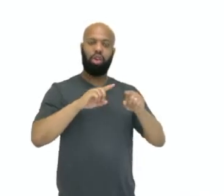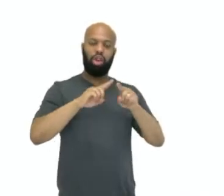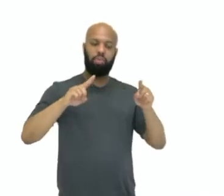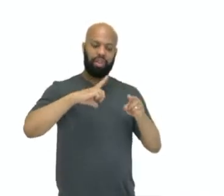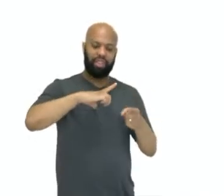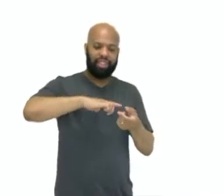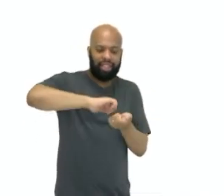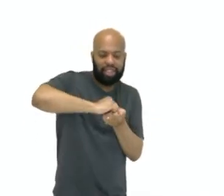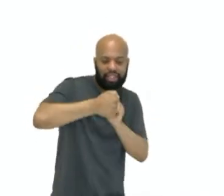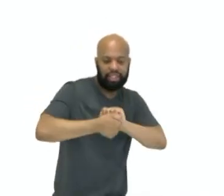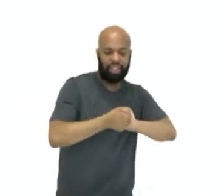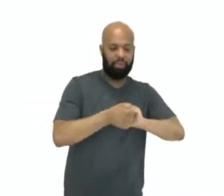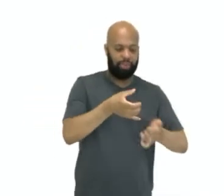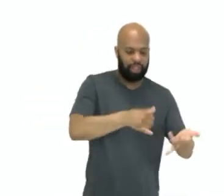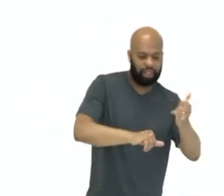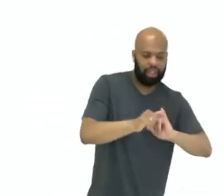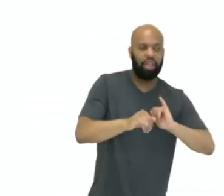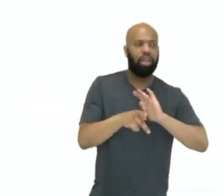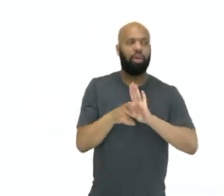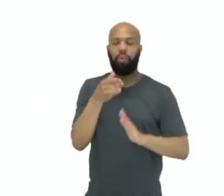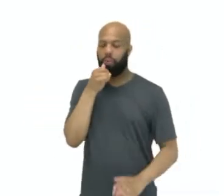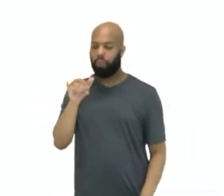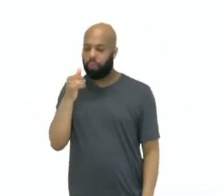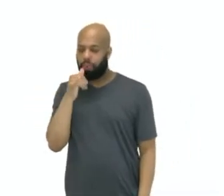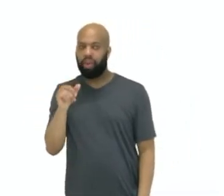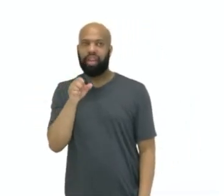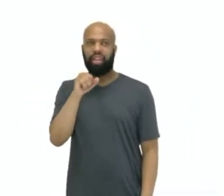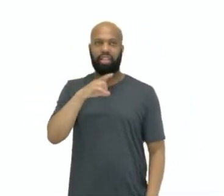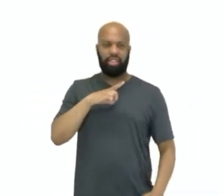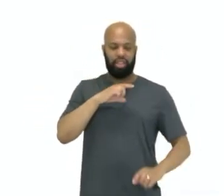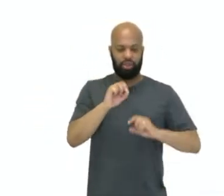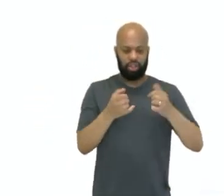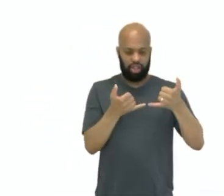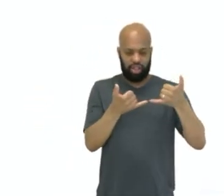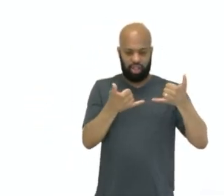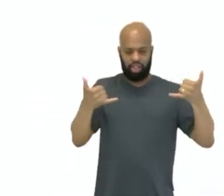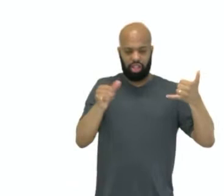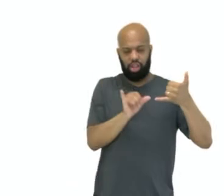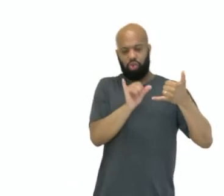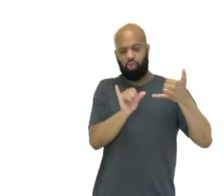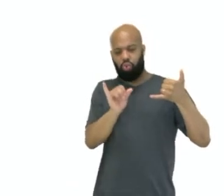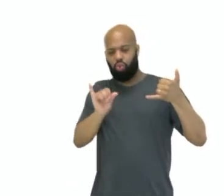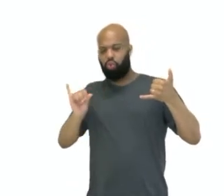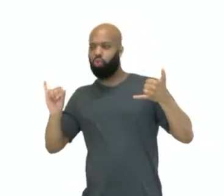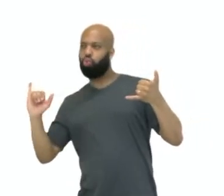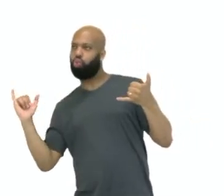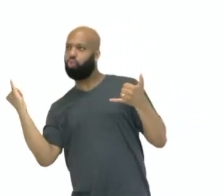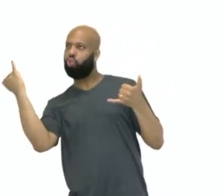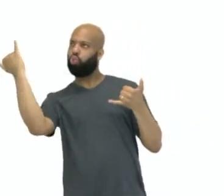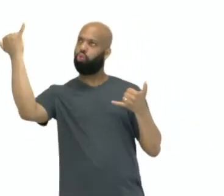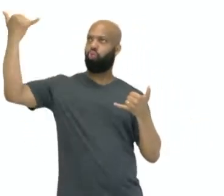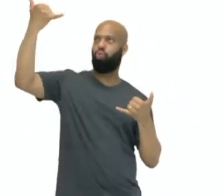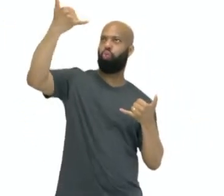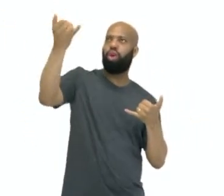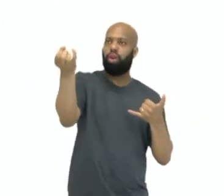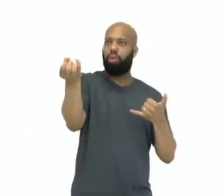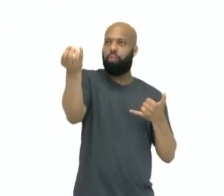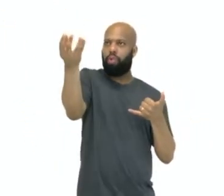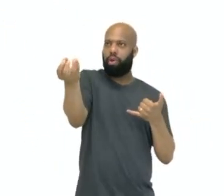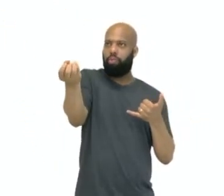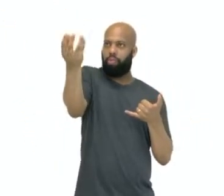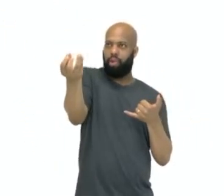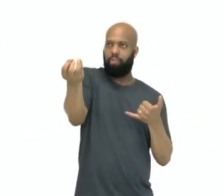em energia elétrica. Quando a corrente elétrica chega na lâmpada, essa energia elétrica